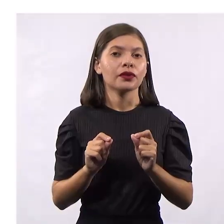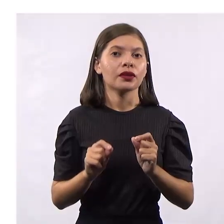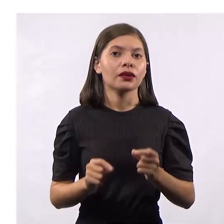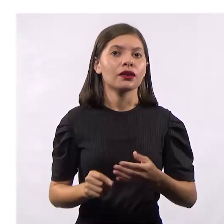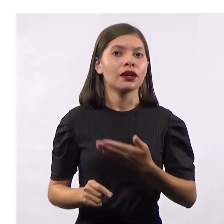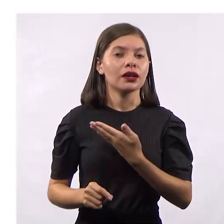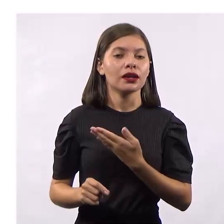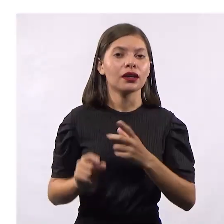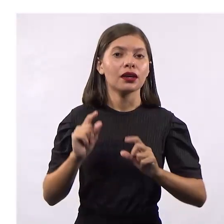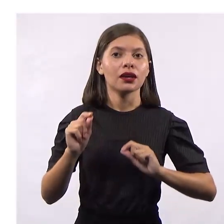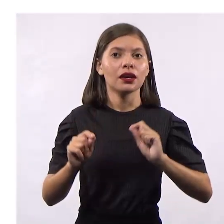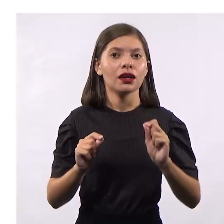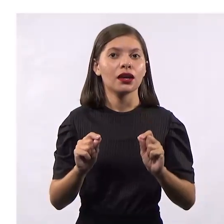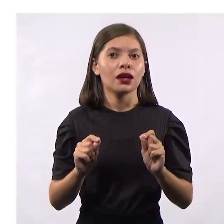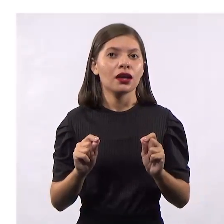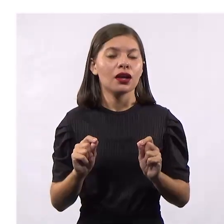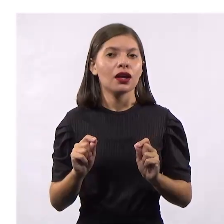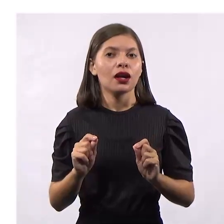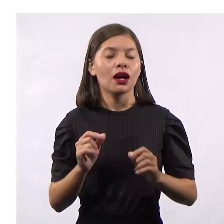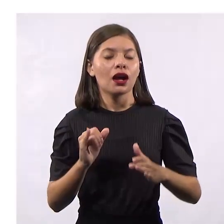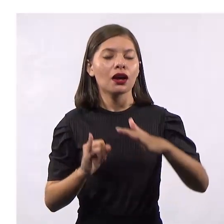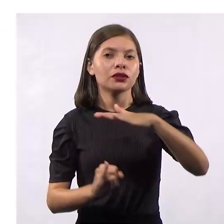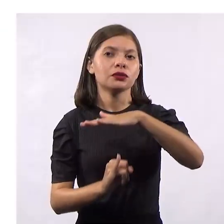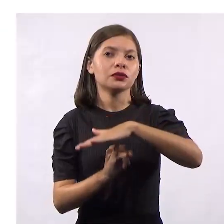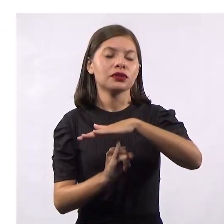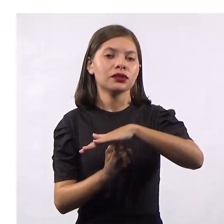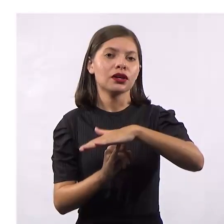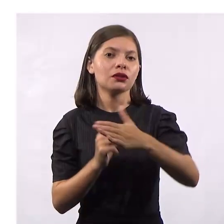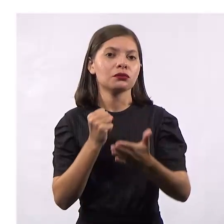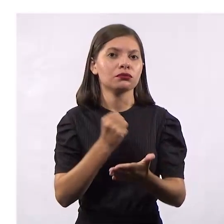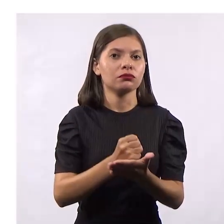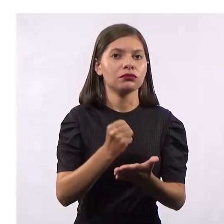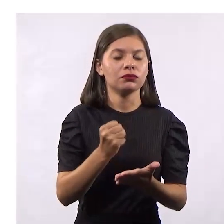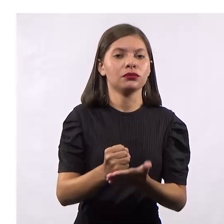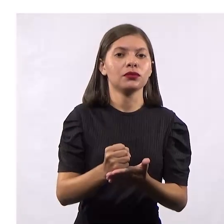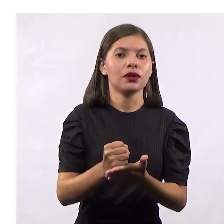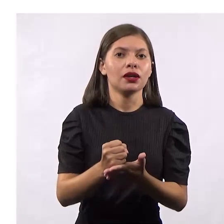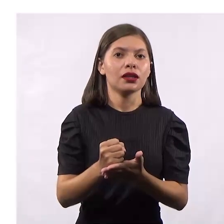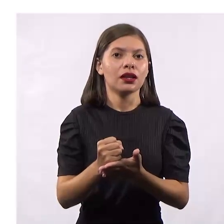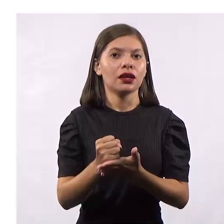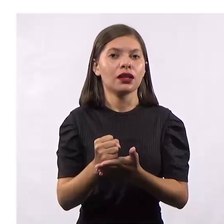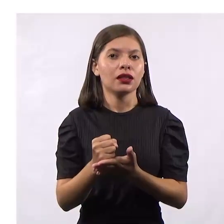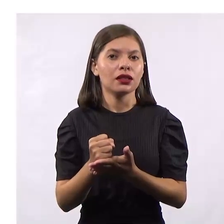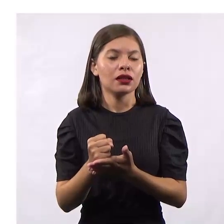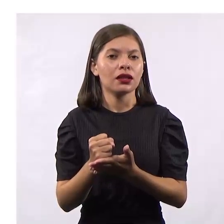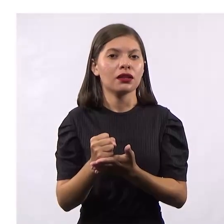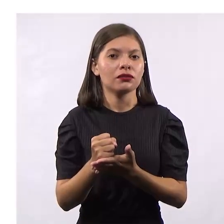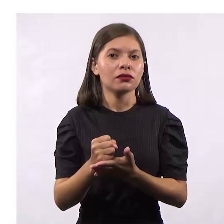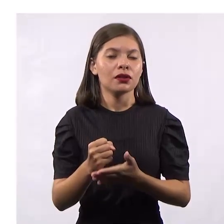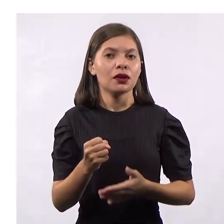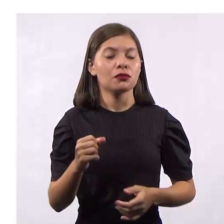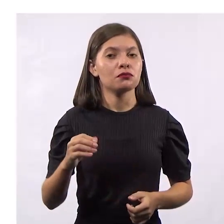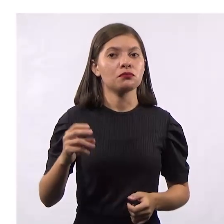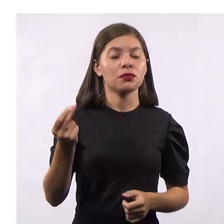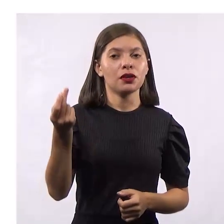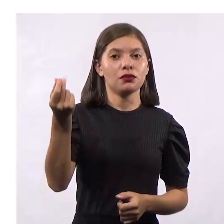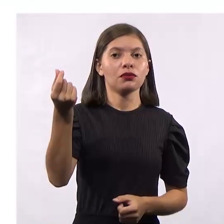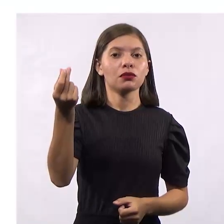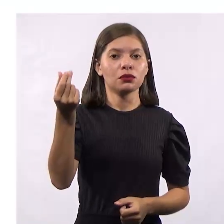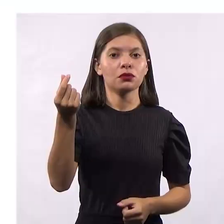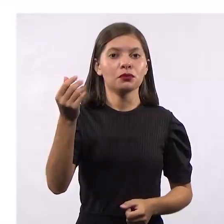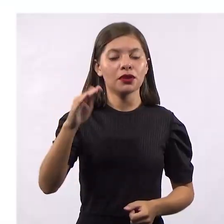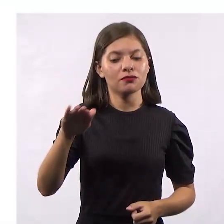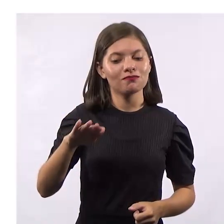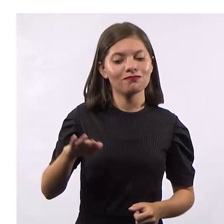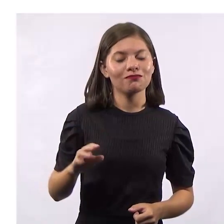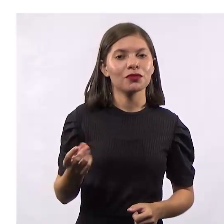Então, neste caso, a autoridade competente do órgão ou entidade contratante deverá atestar essa maior vantagem